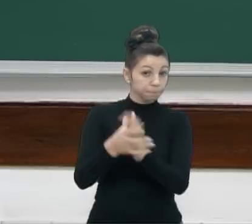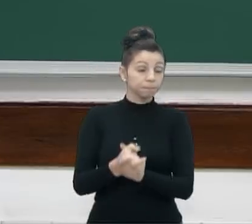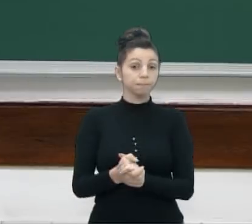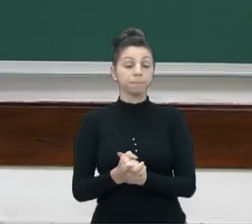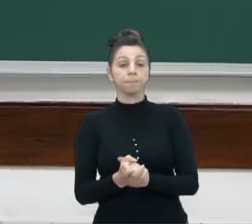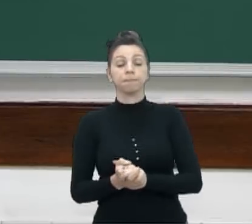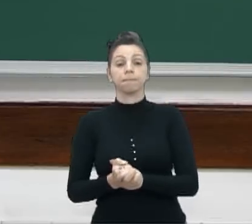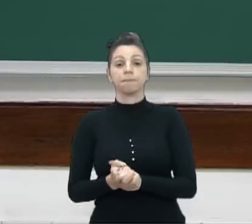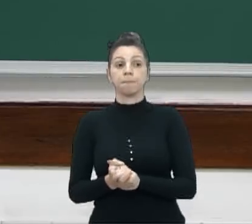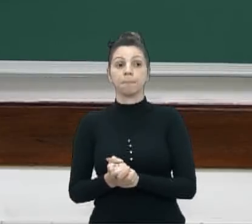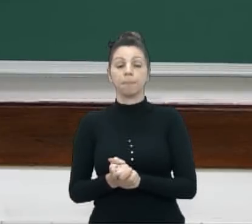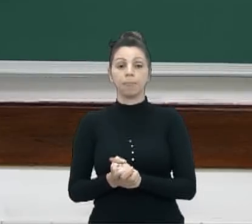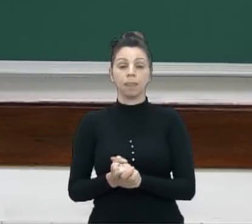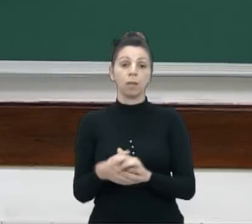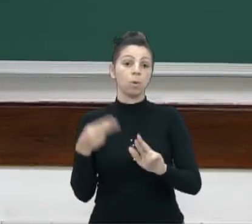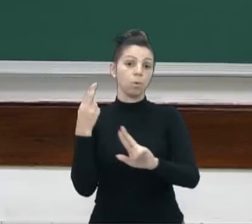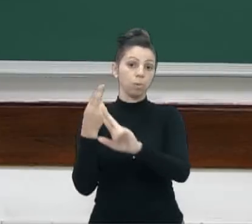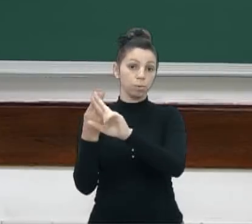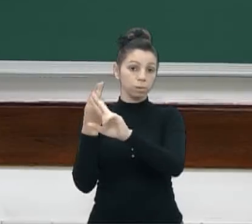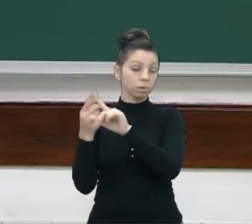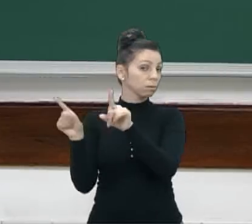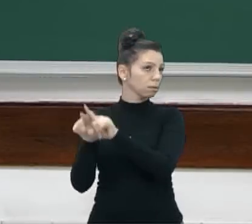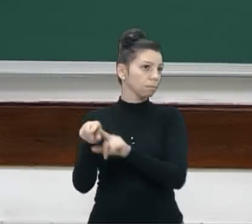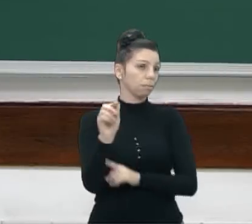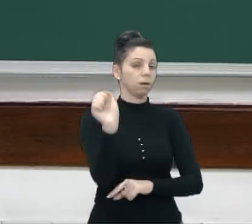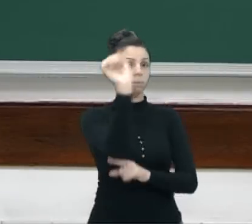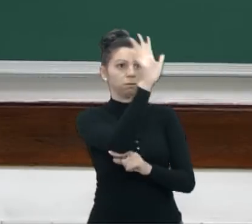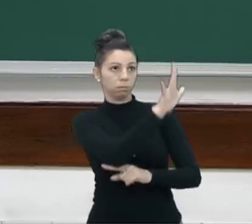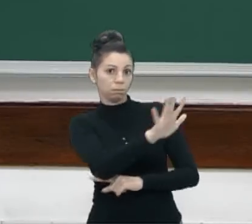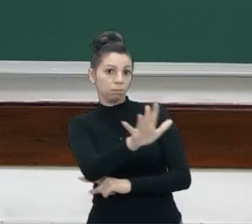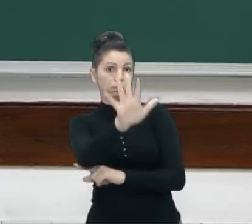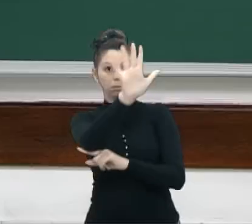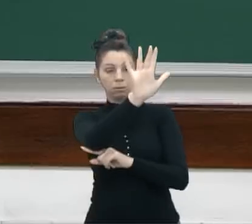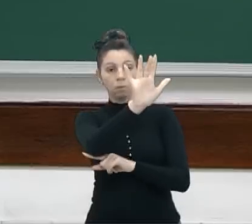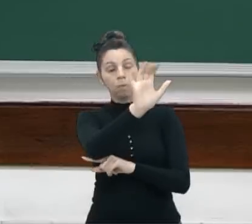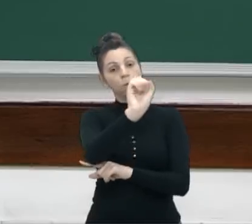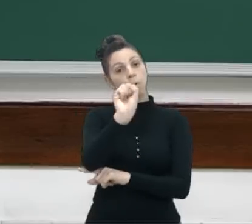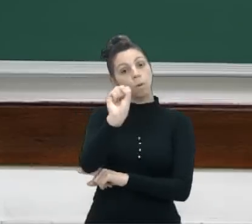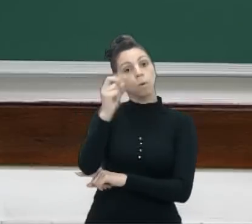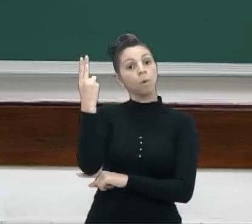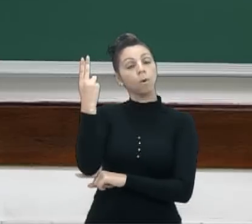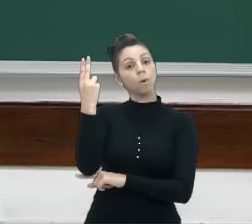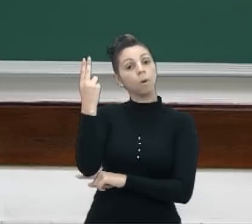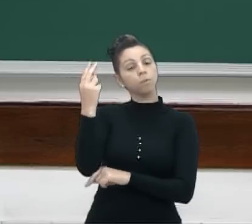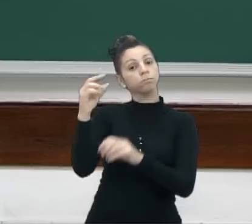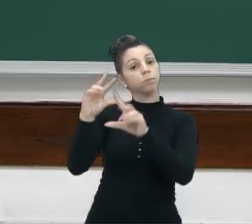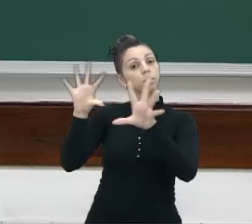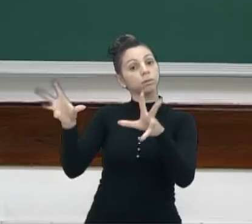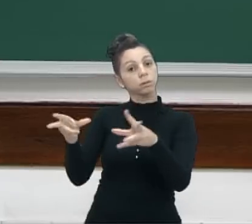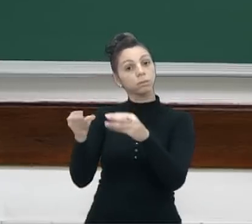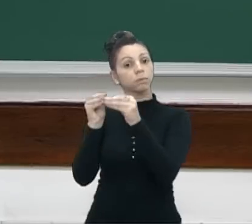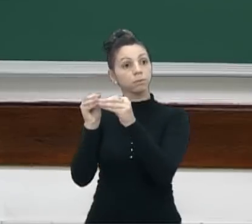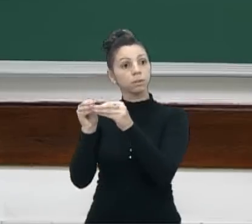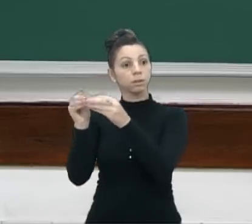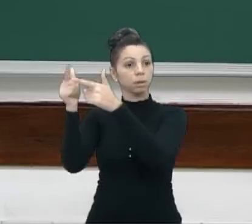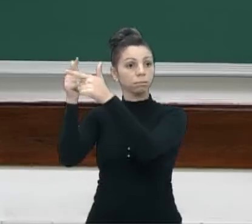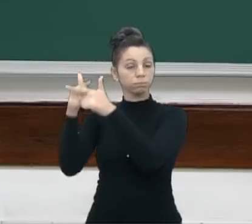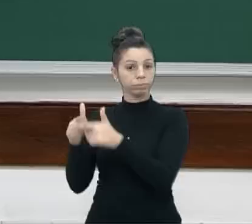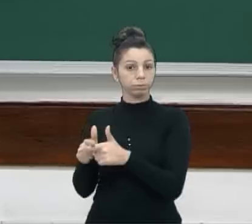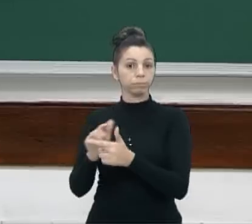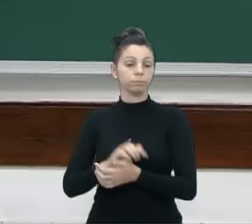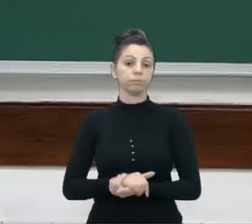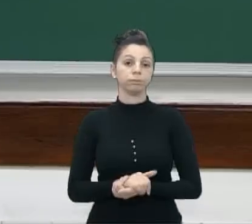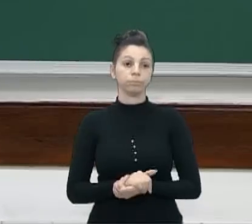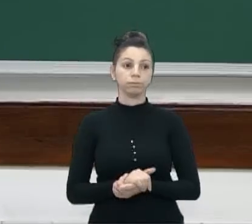pode fazer usando os desenhos ou usando simplificação. E a